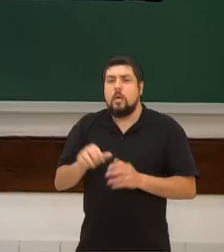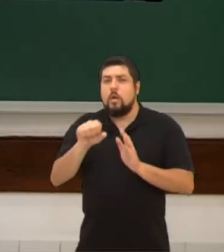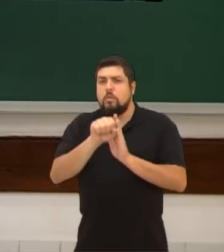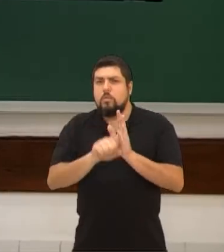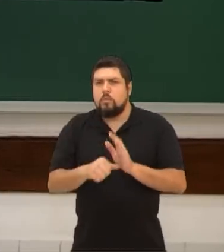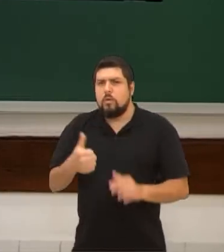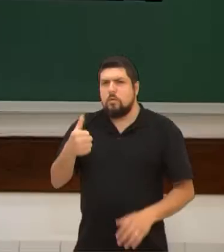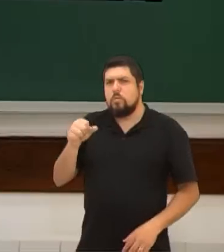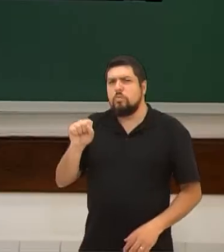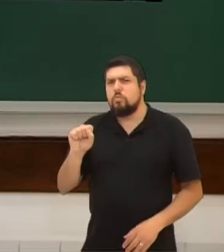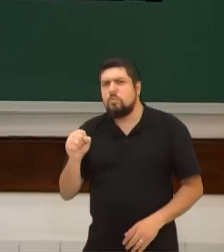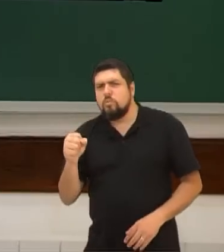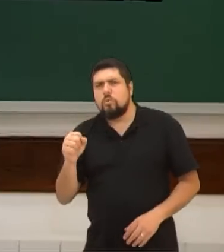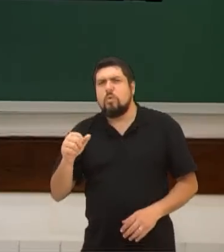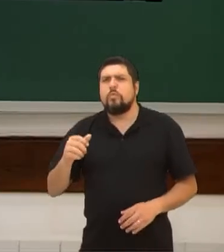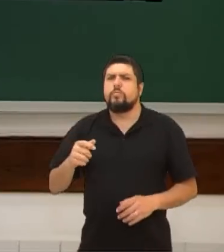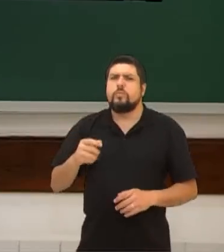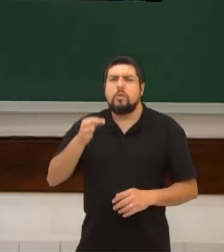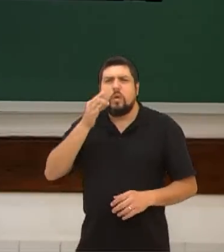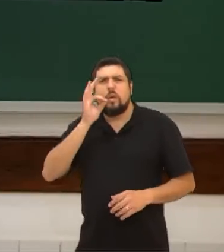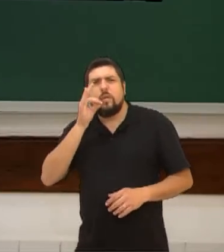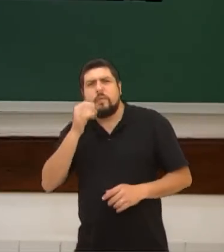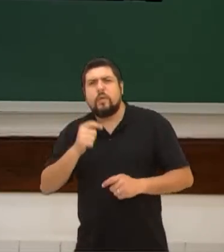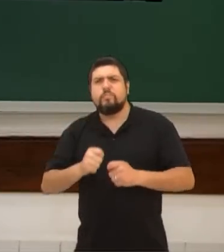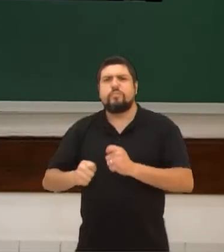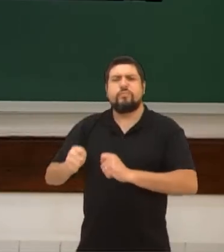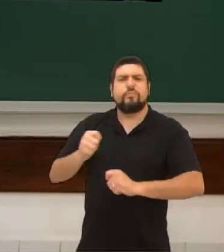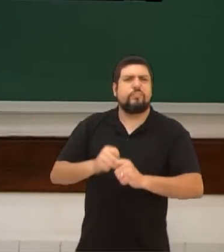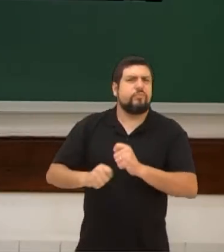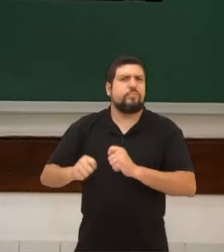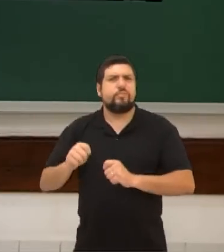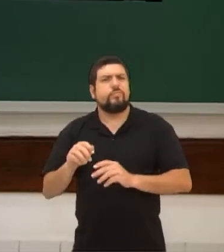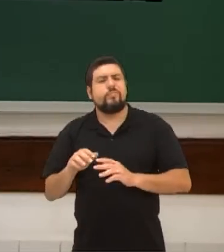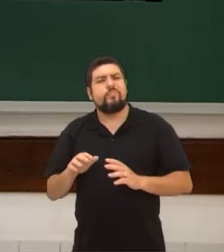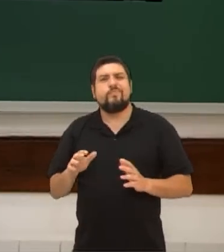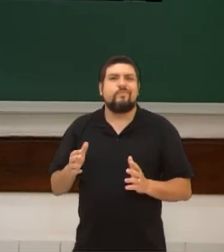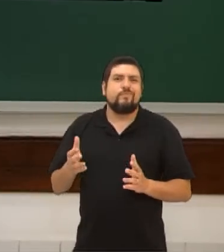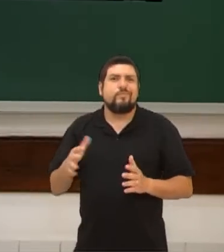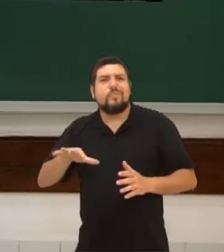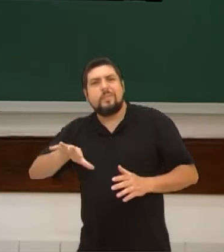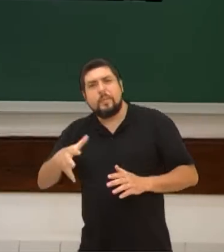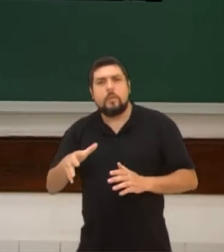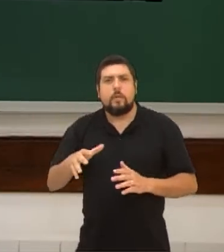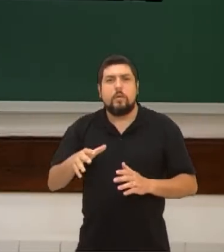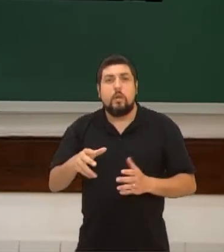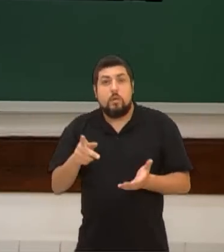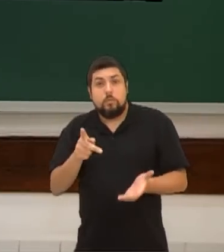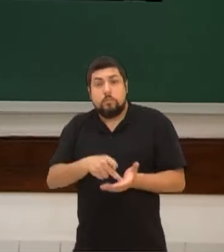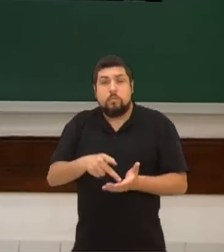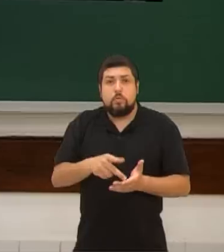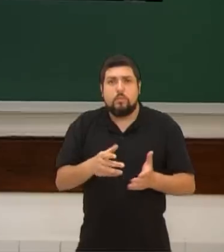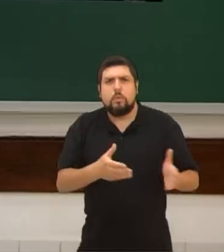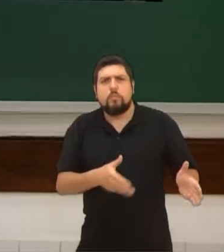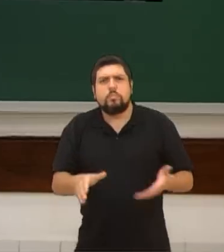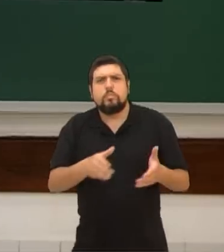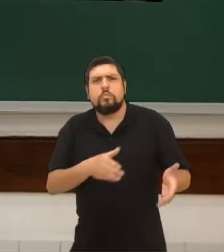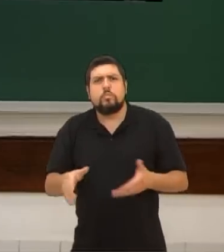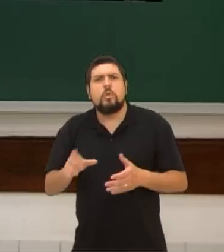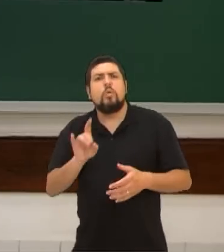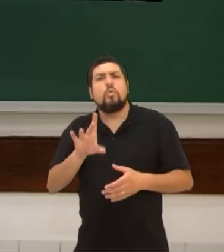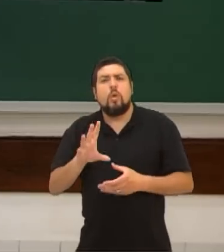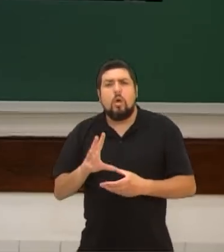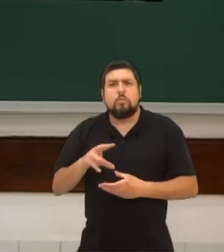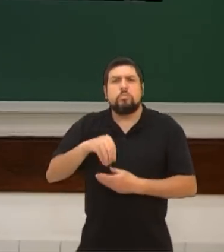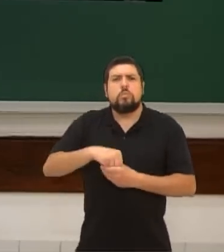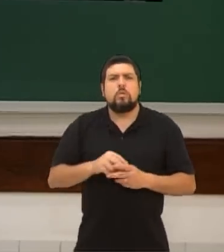valor comercial muito grande. Ele era consumido, a produção e o consumo era uma produção e consumo interno,